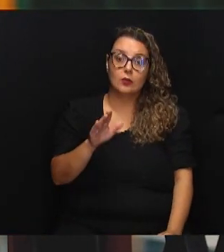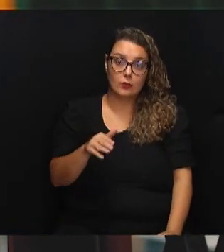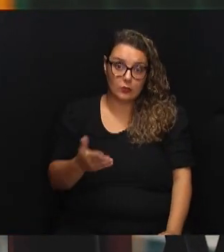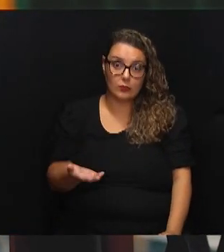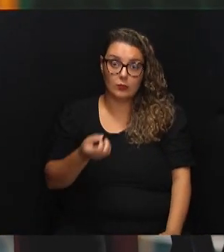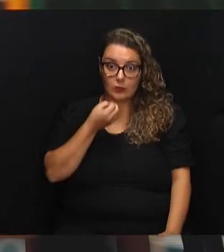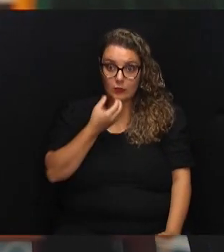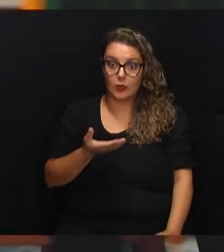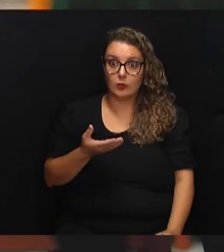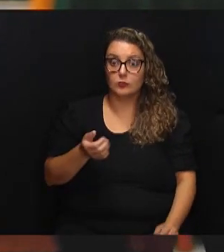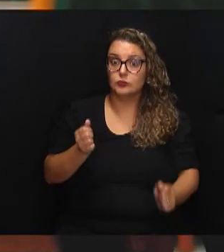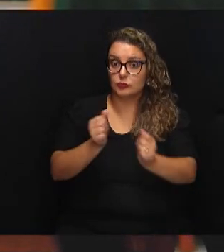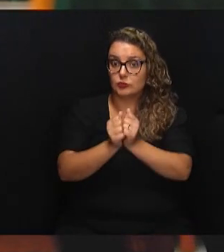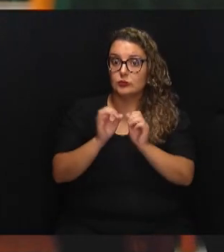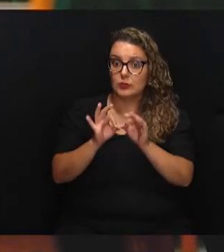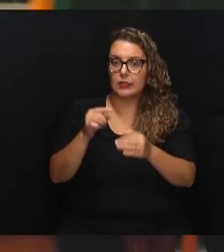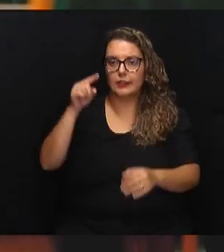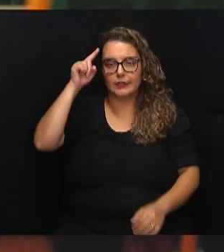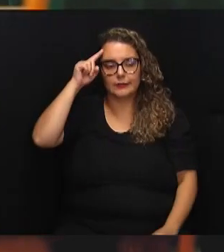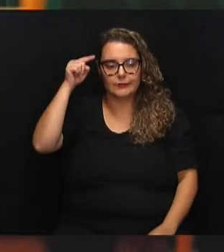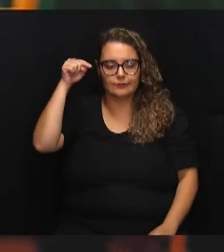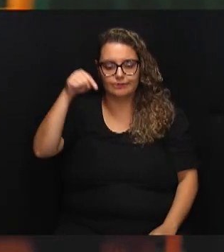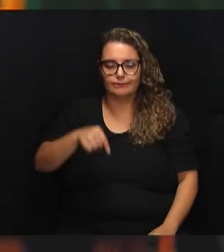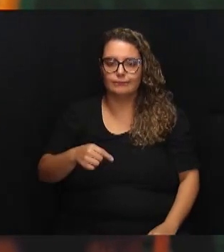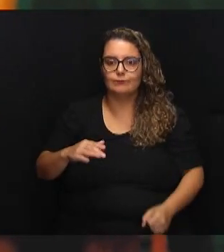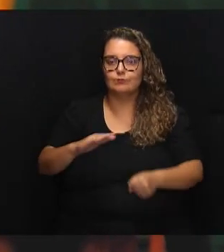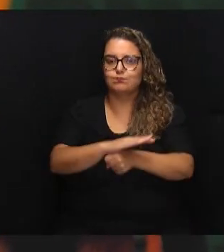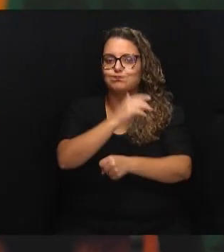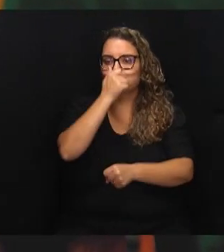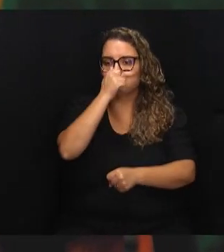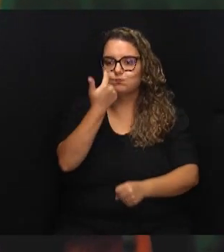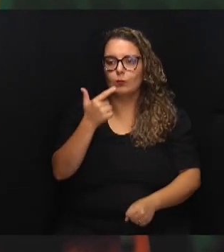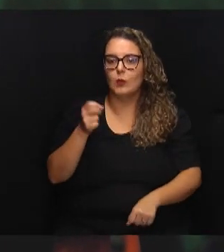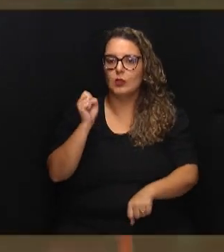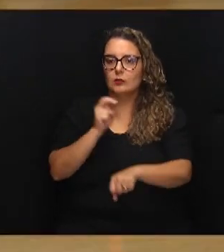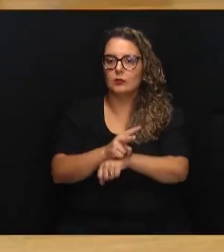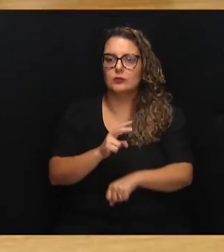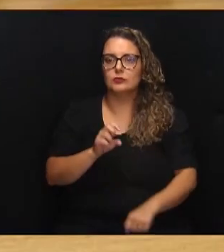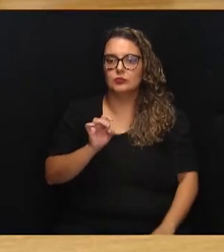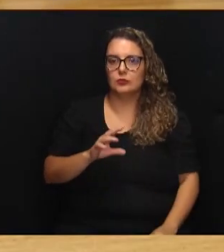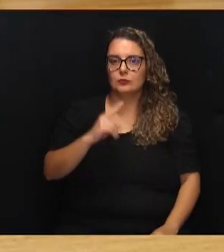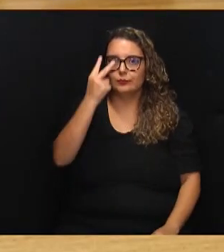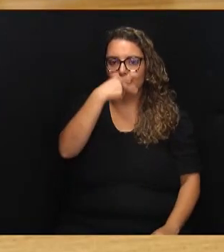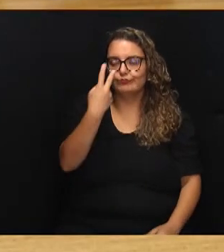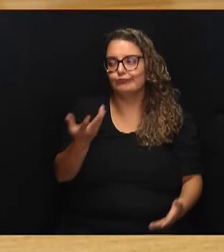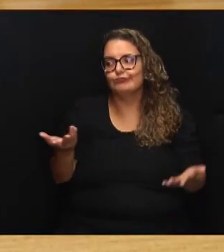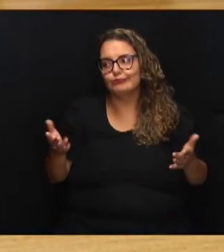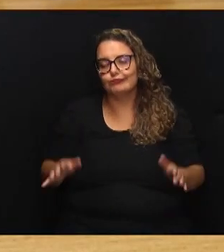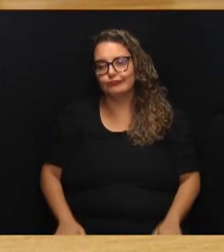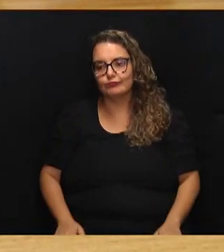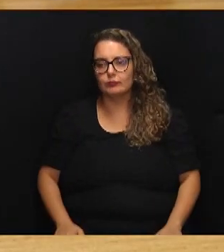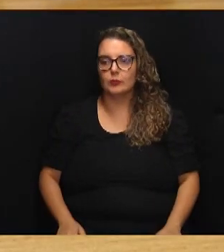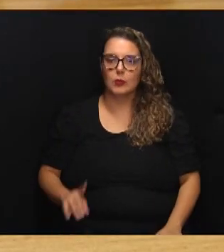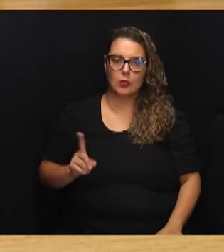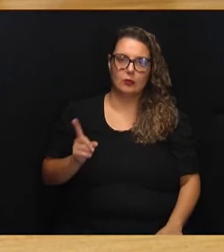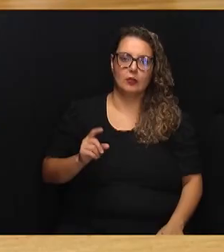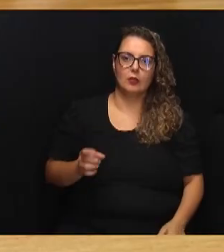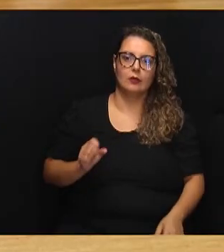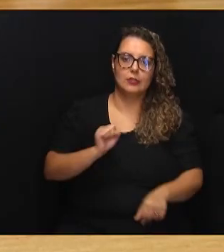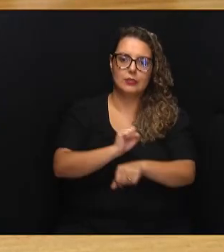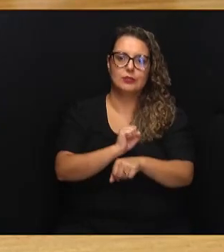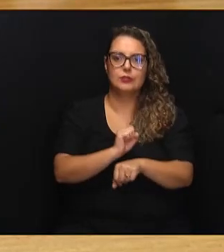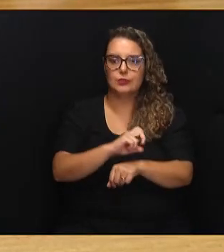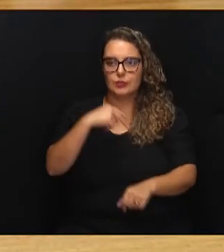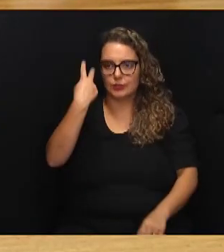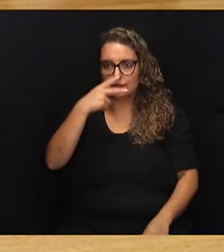você e com a sua família, e naquele momento o restaurante está cheio e não tem vaga só para aqui 2 horas. Pô, a pessoa não vai querer ficar provavelmente esperando, vai ter